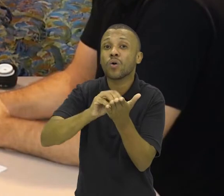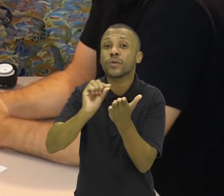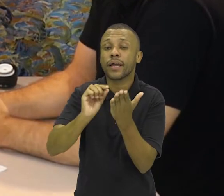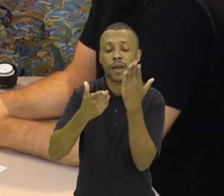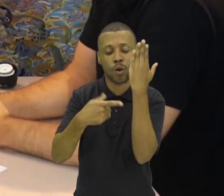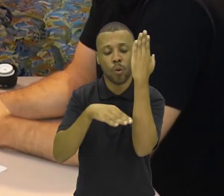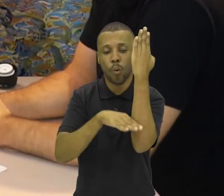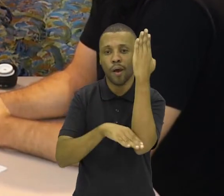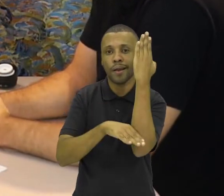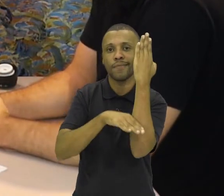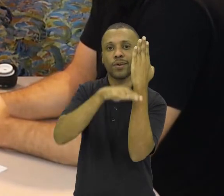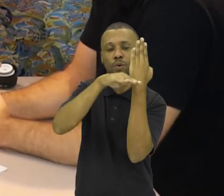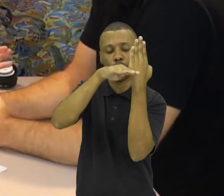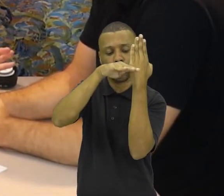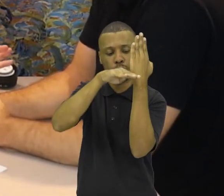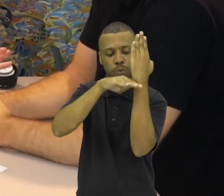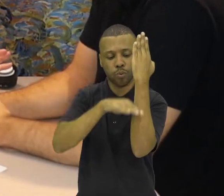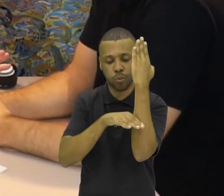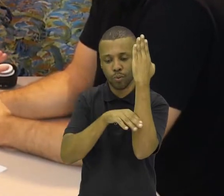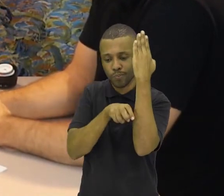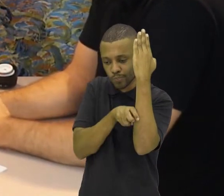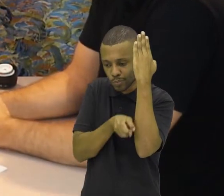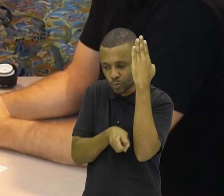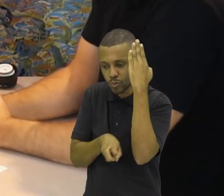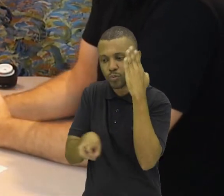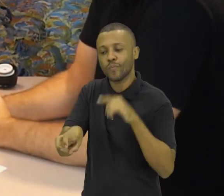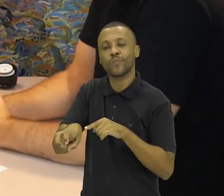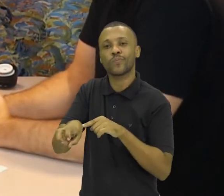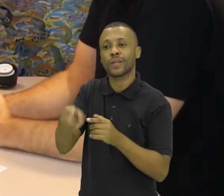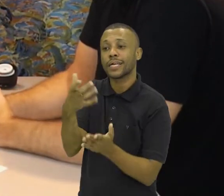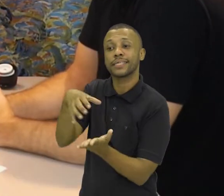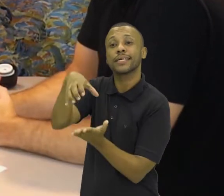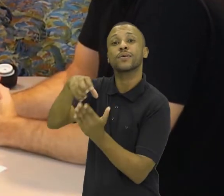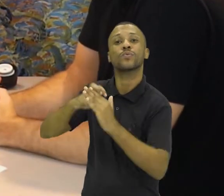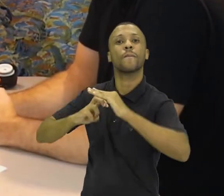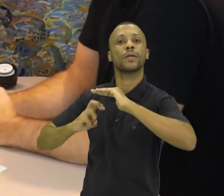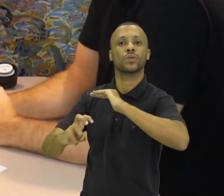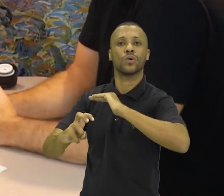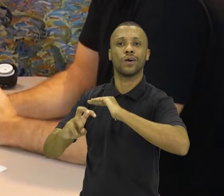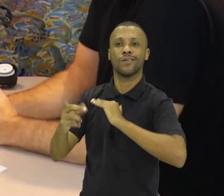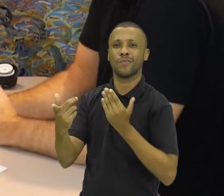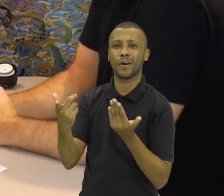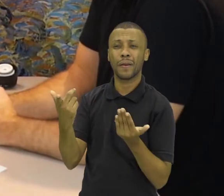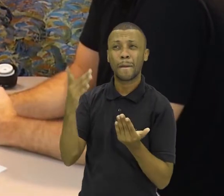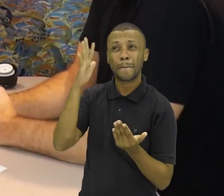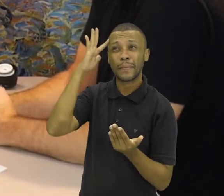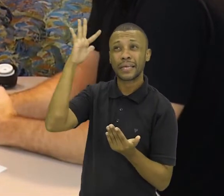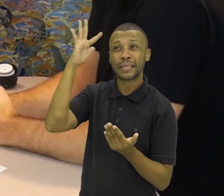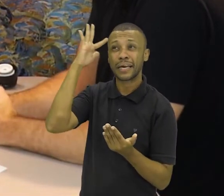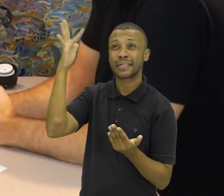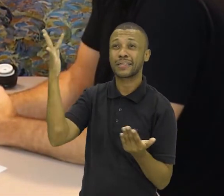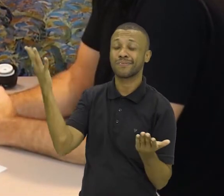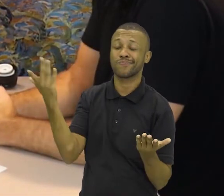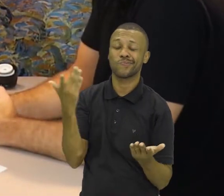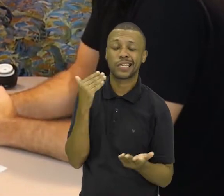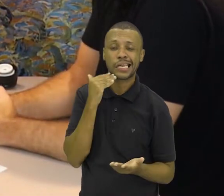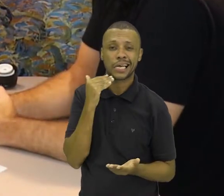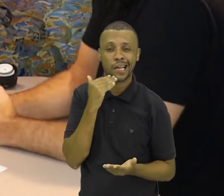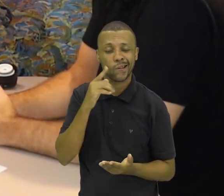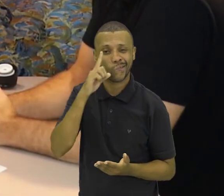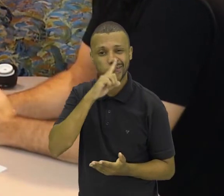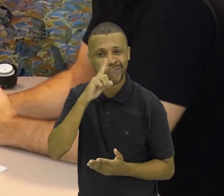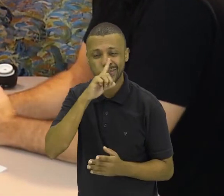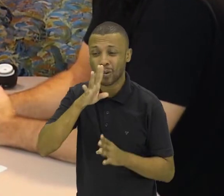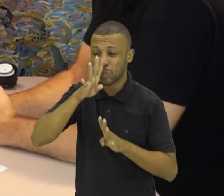elevador. Ou seja, a estação foi mal projetada. Né? Você estava falando que foi pensado, né, para a fluidez